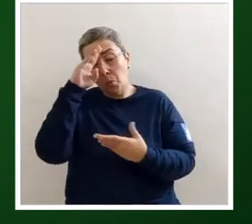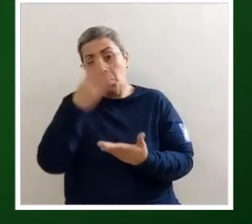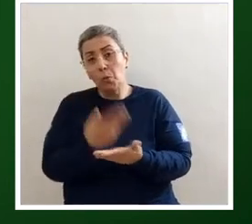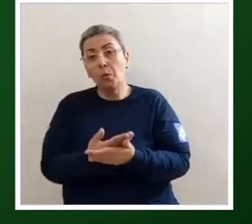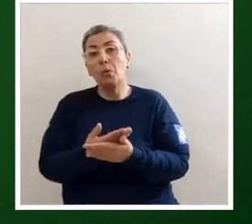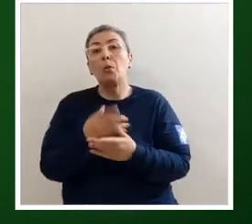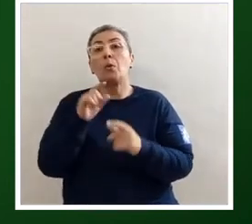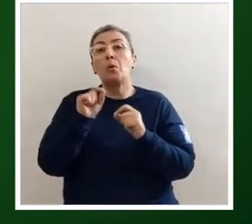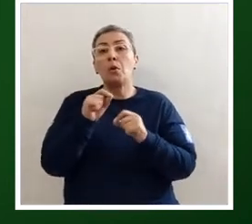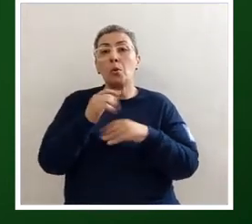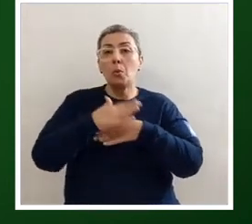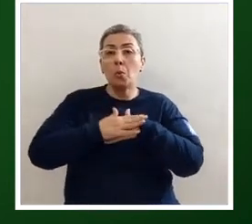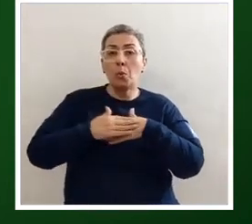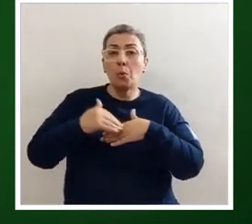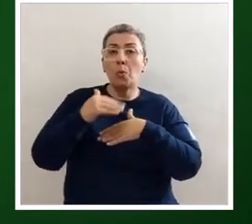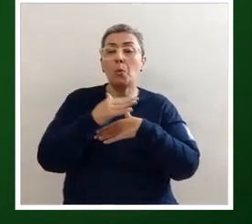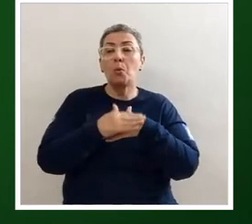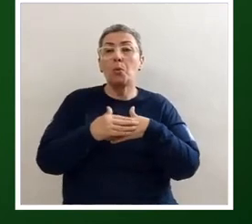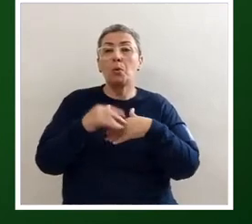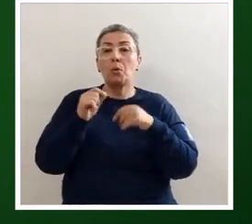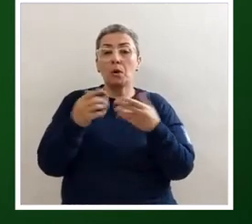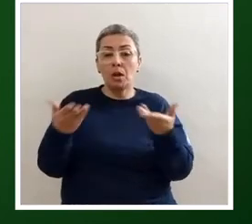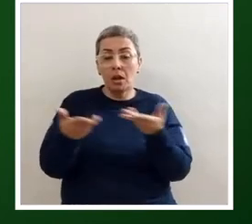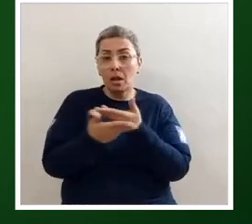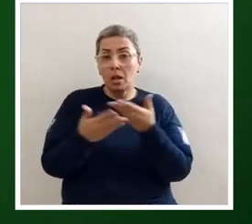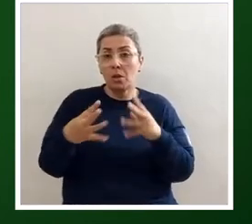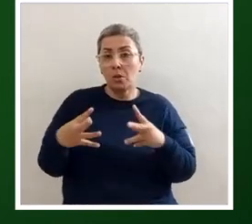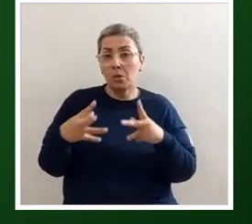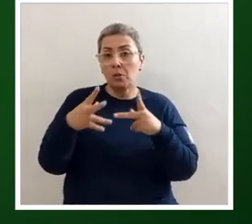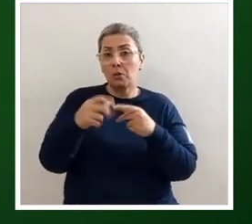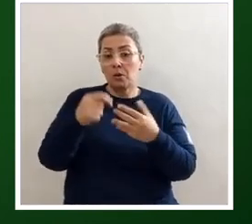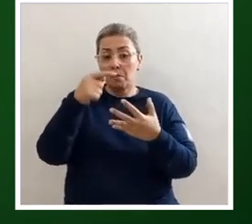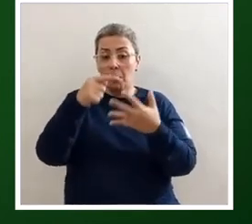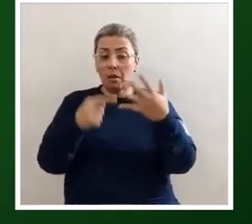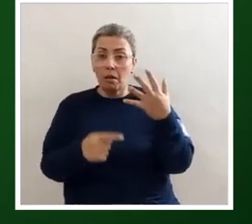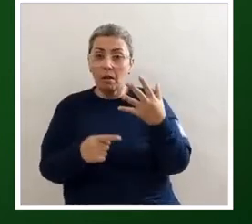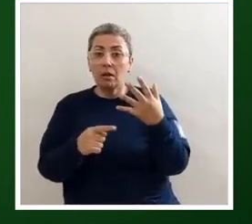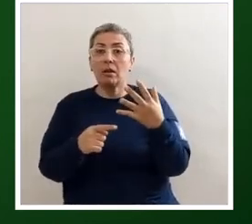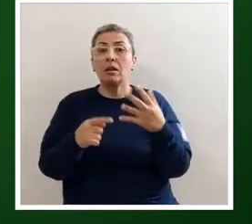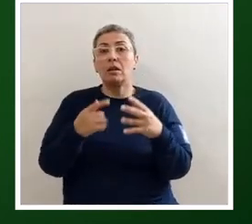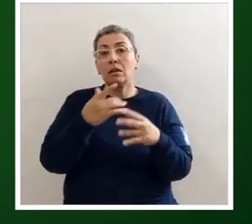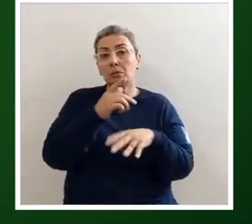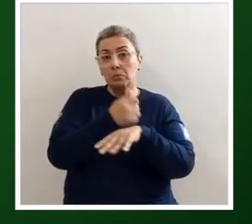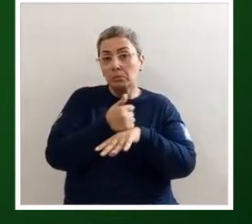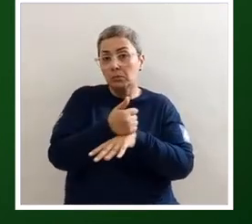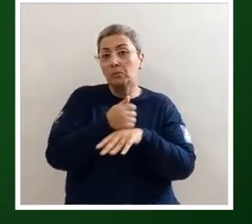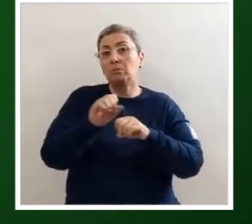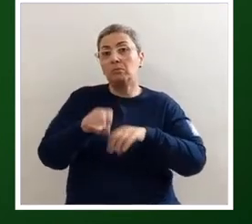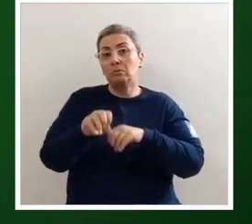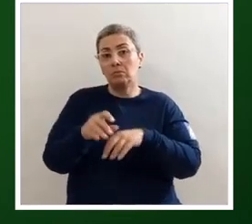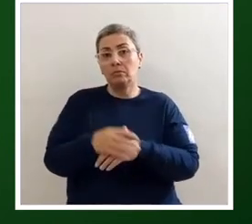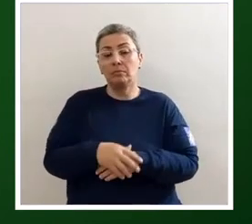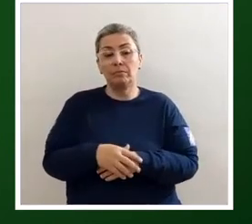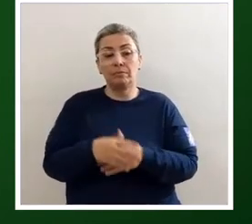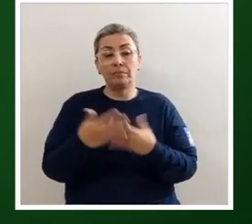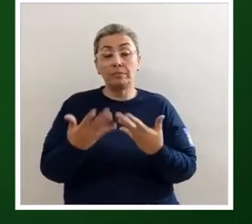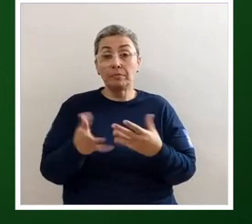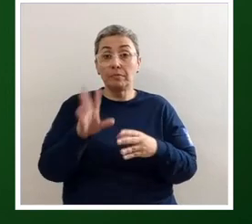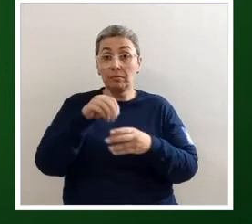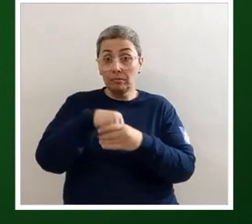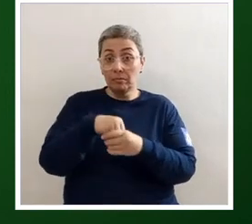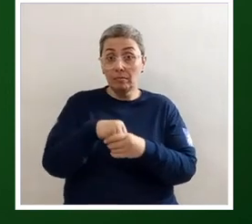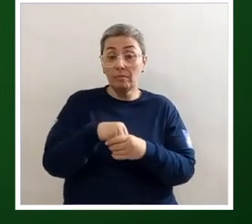e o carinho Entre todos os membros da equipe escolar dentro